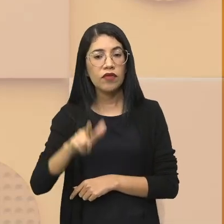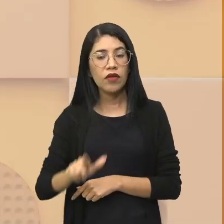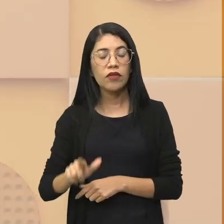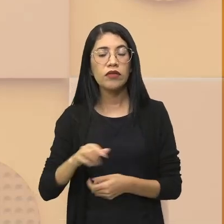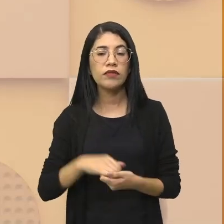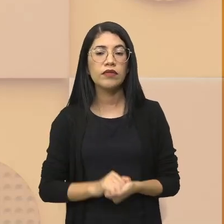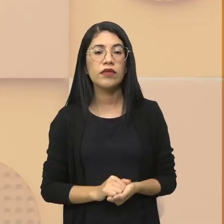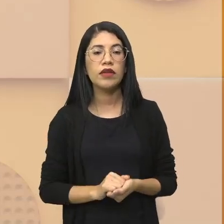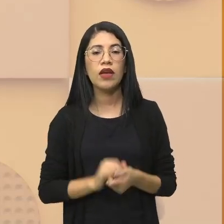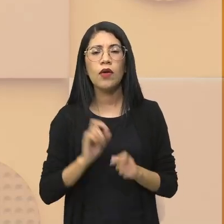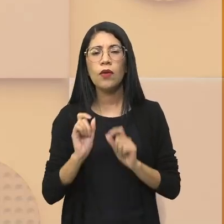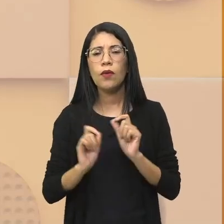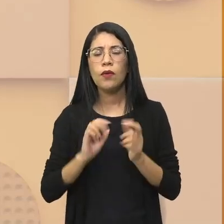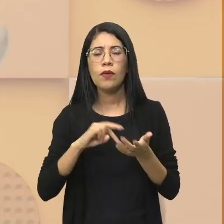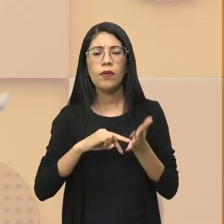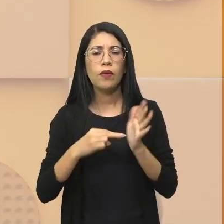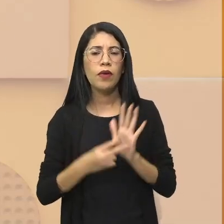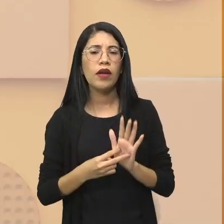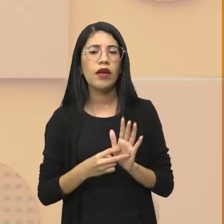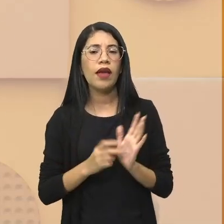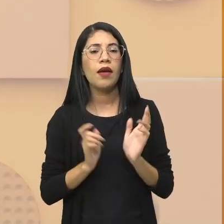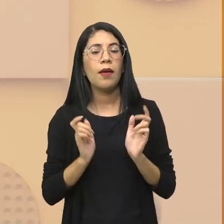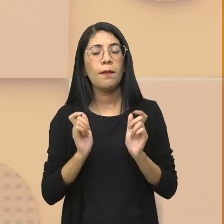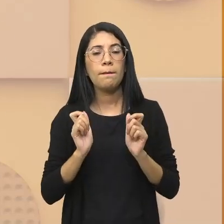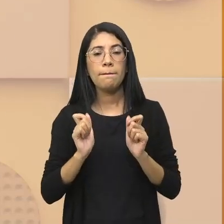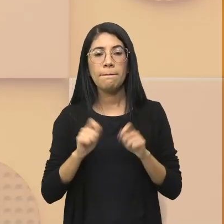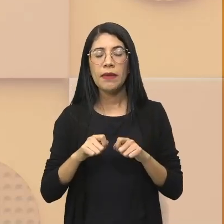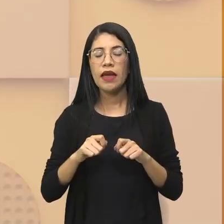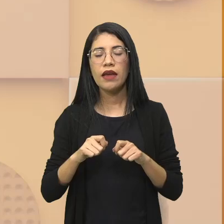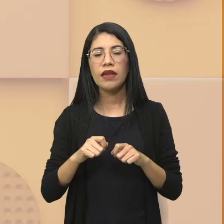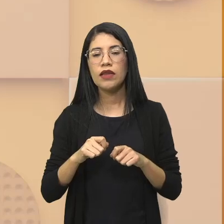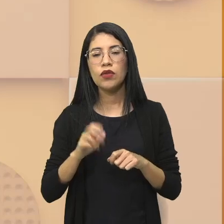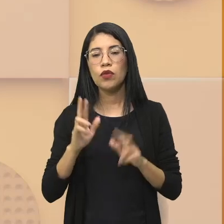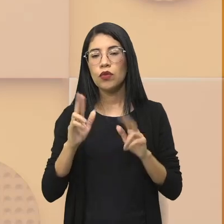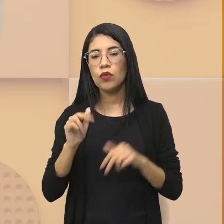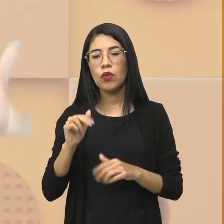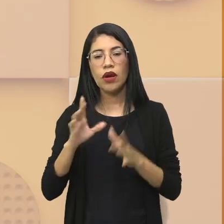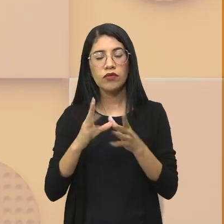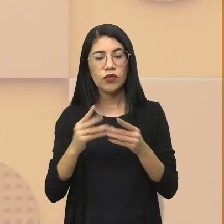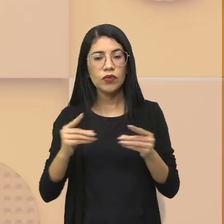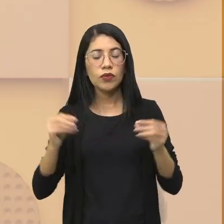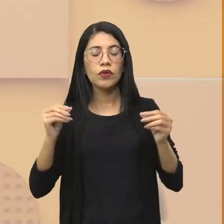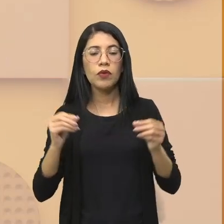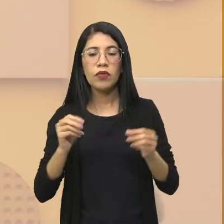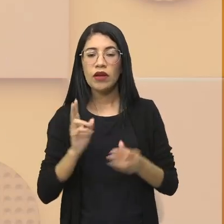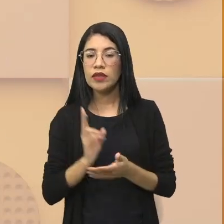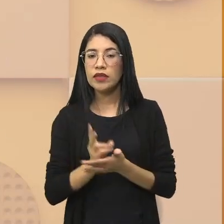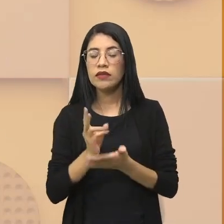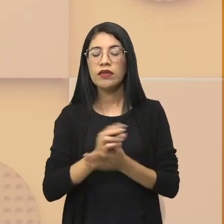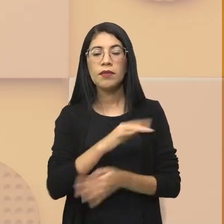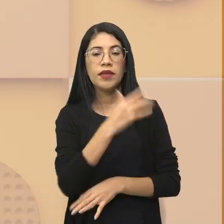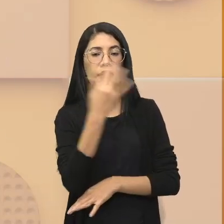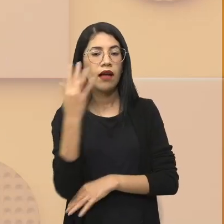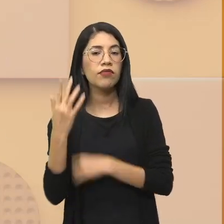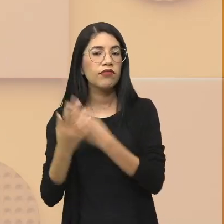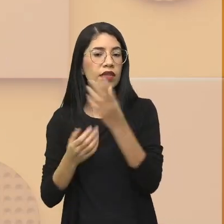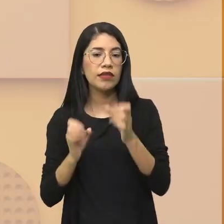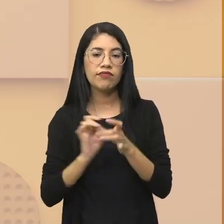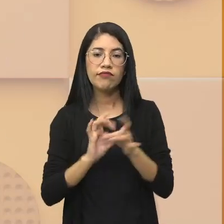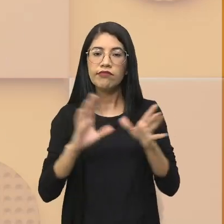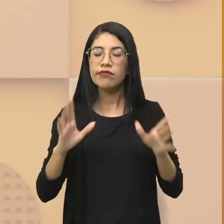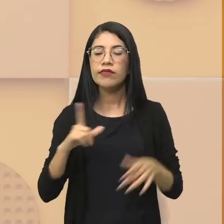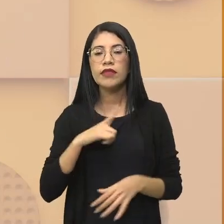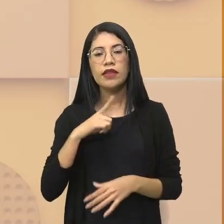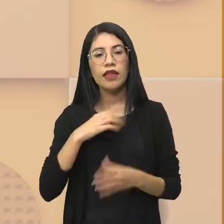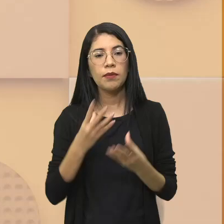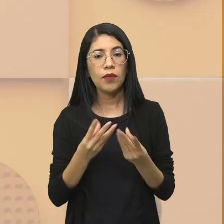Que são aquelas fontes de energia que são consideradas inesgotáveis na natureza e que estão ali presentes de forma abundante. E